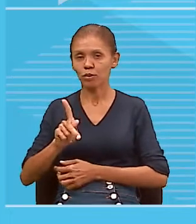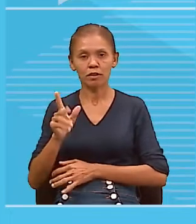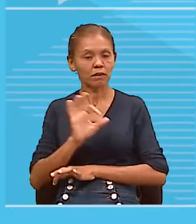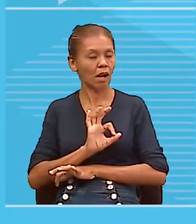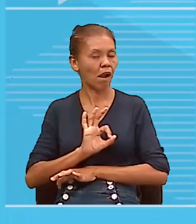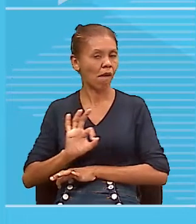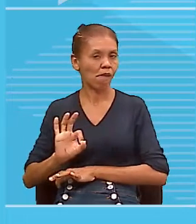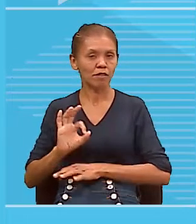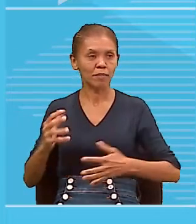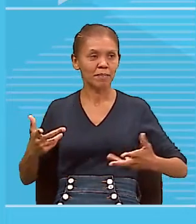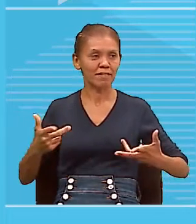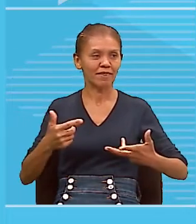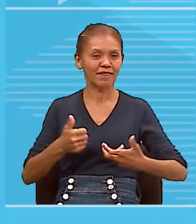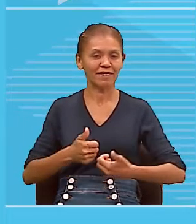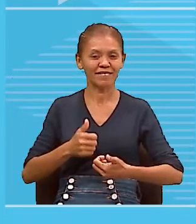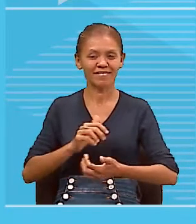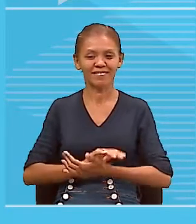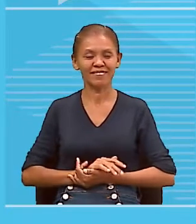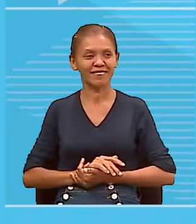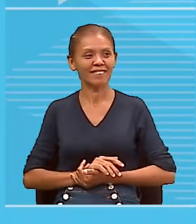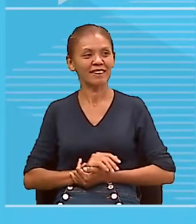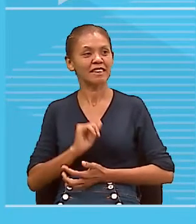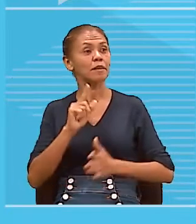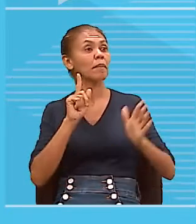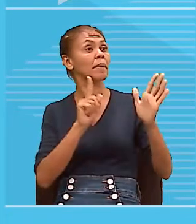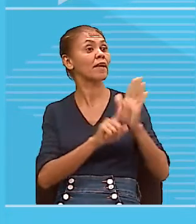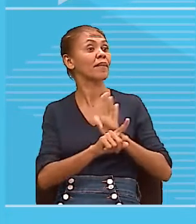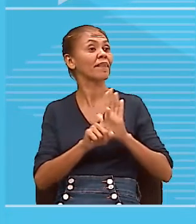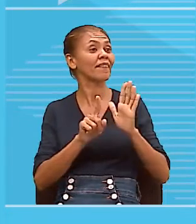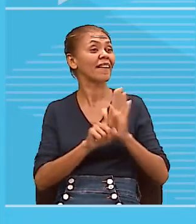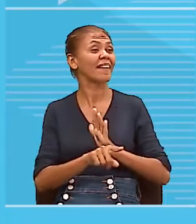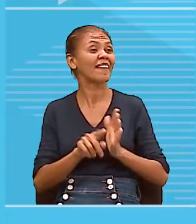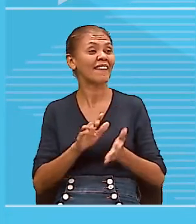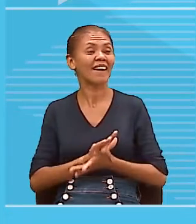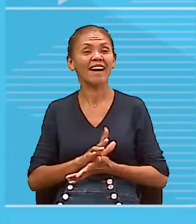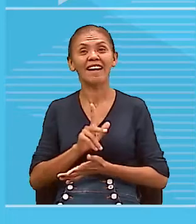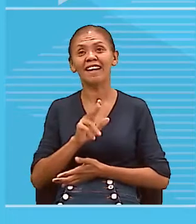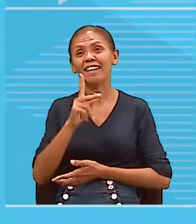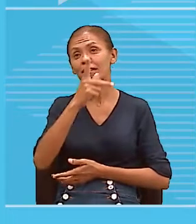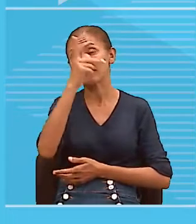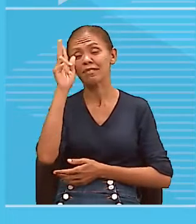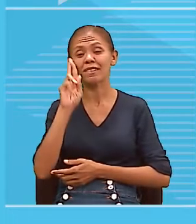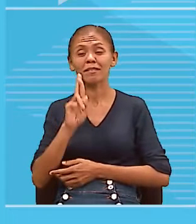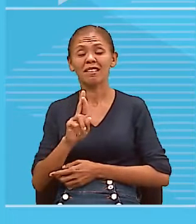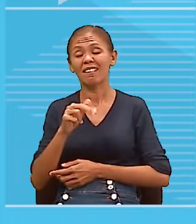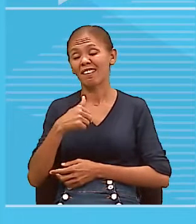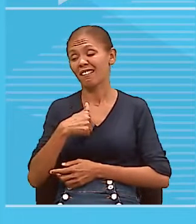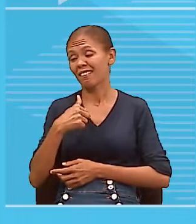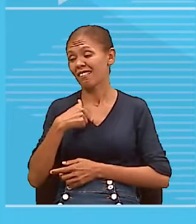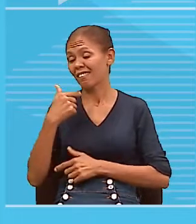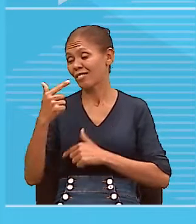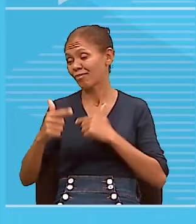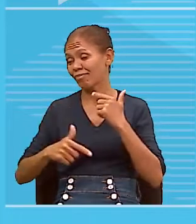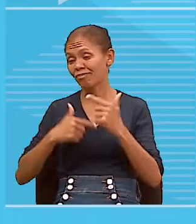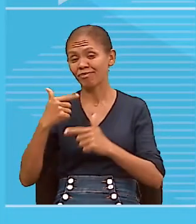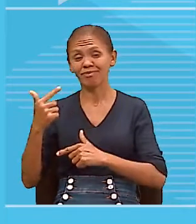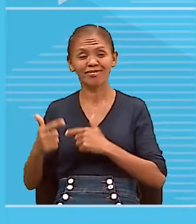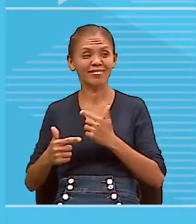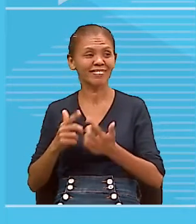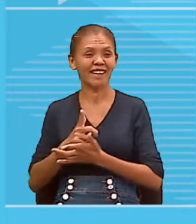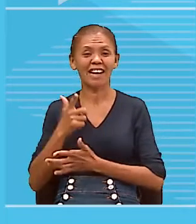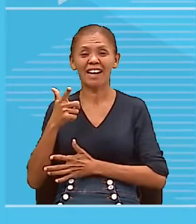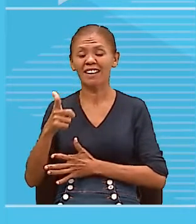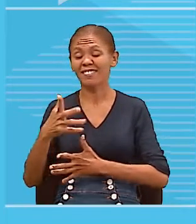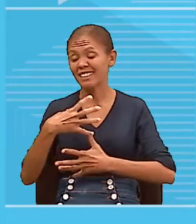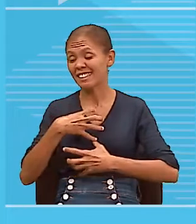melhor a gente responde assim né quando a pessoa fala assim ei como é que tá a pessoa Minha irmã tô aqui correndo Olha a pessoa arranja algum balde de desânimo no